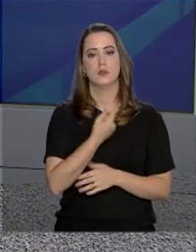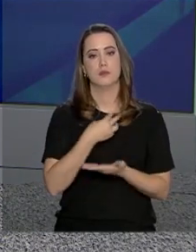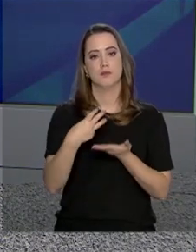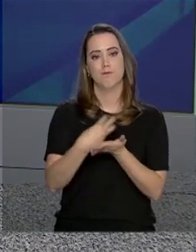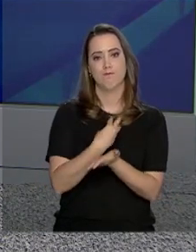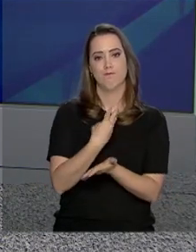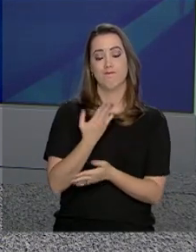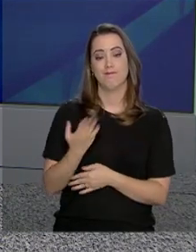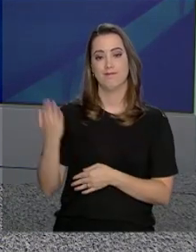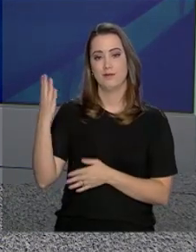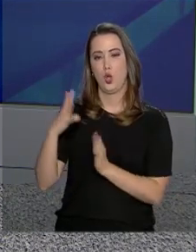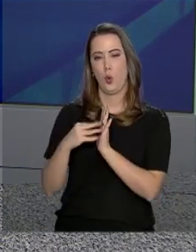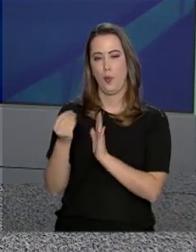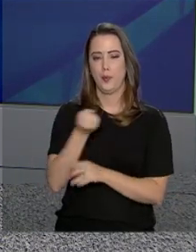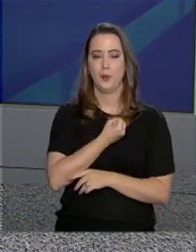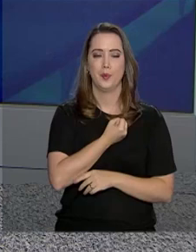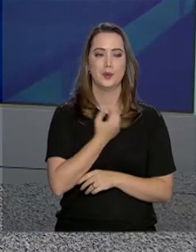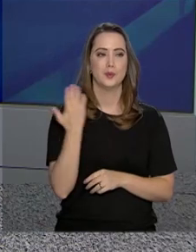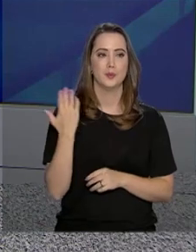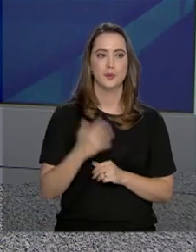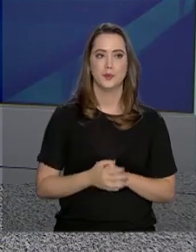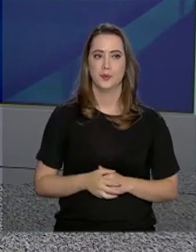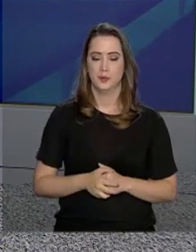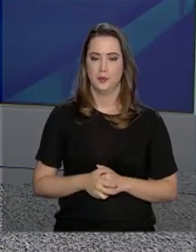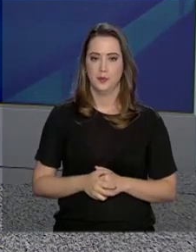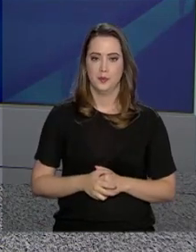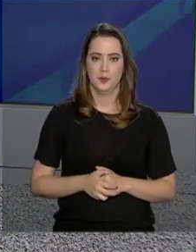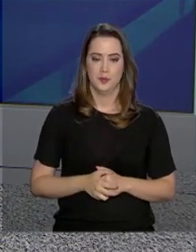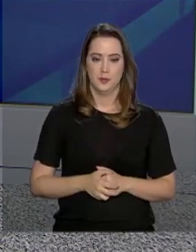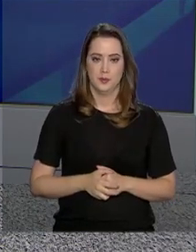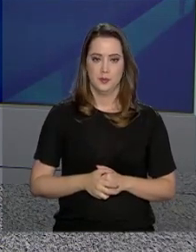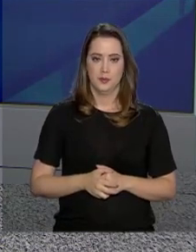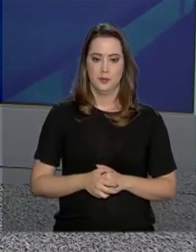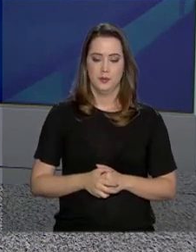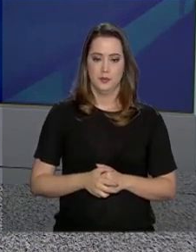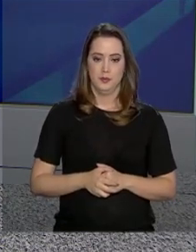nosso WhatsApp. Então, anote aí, é